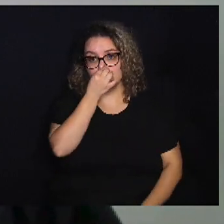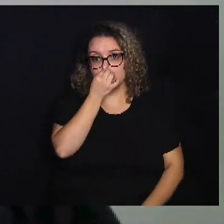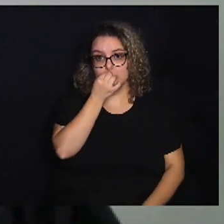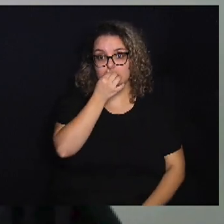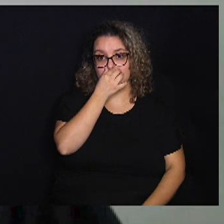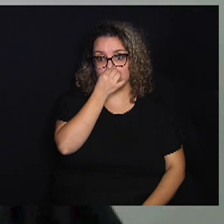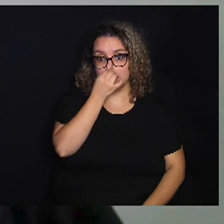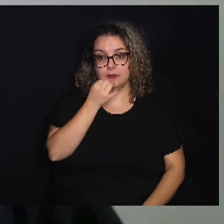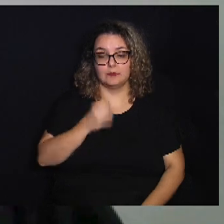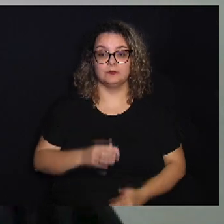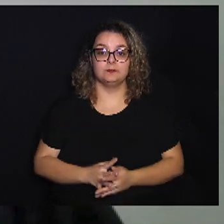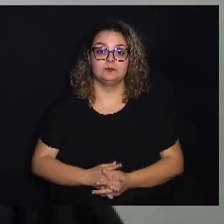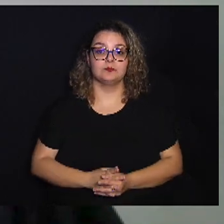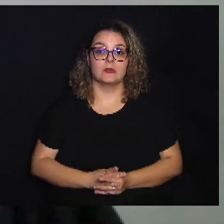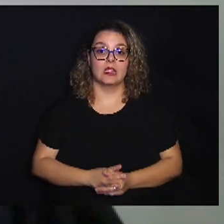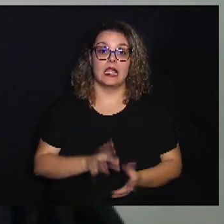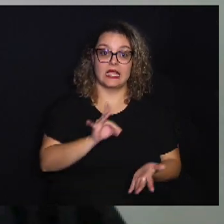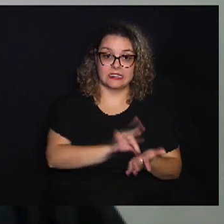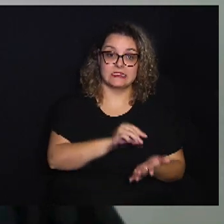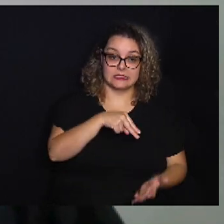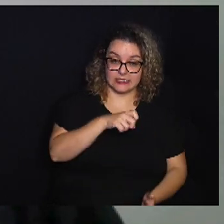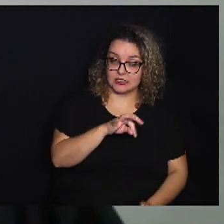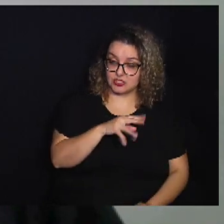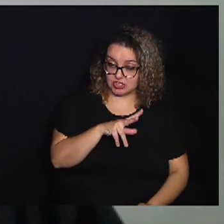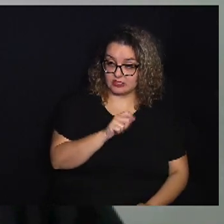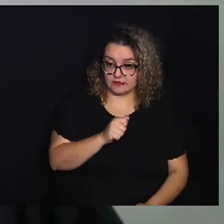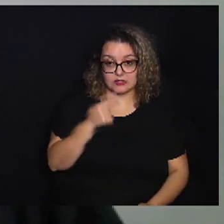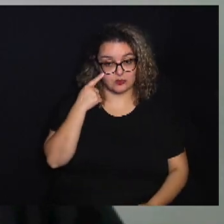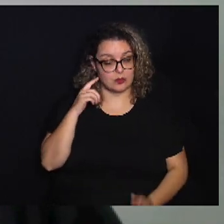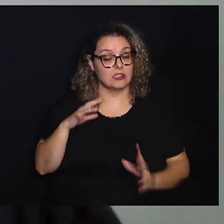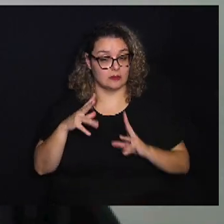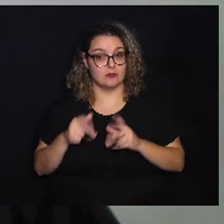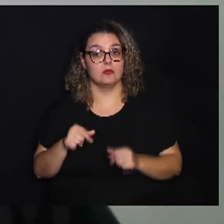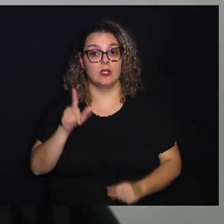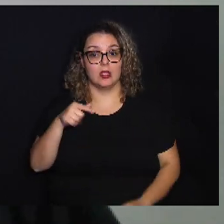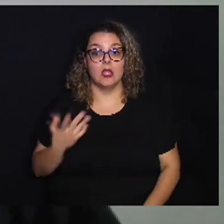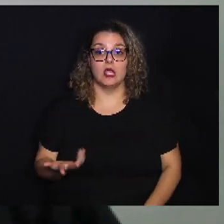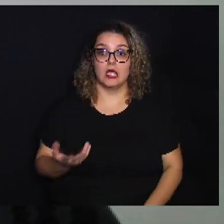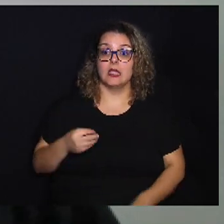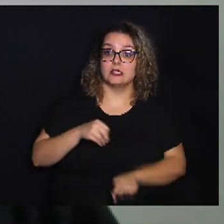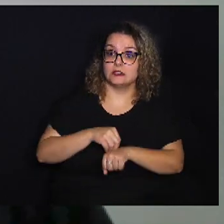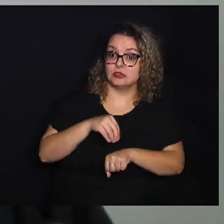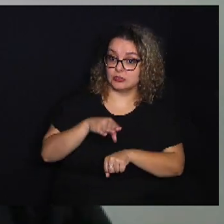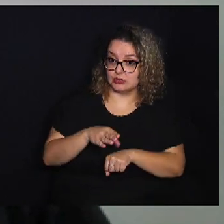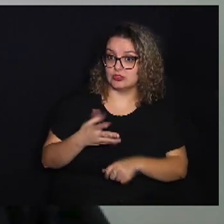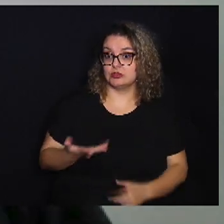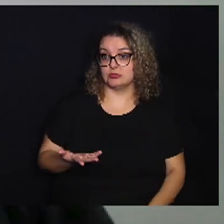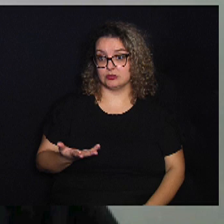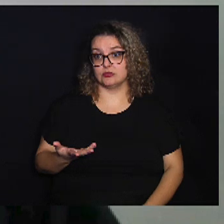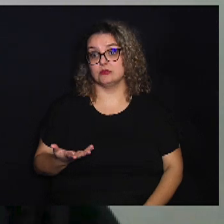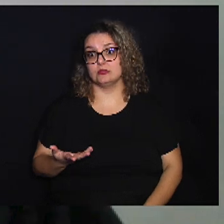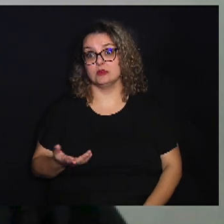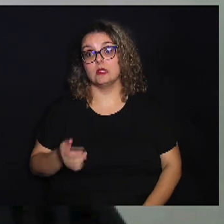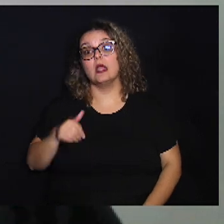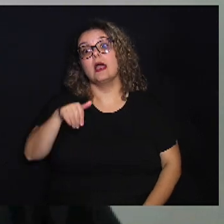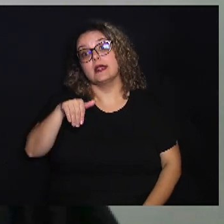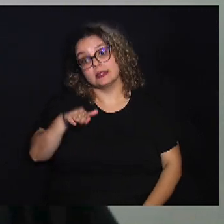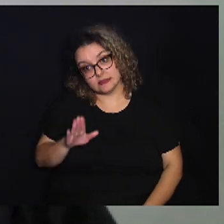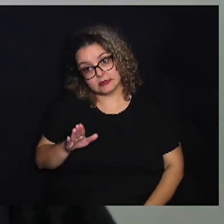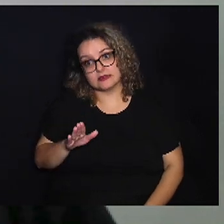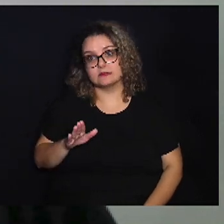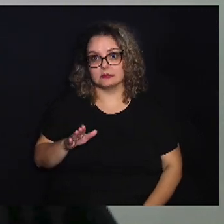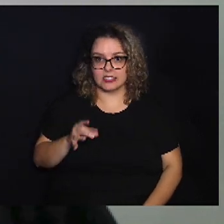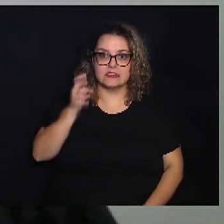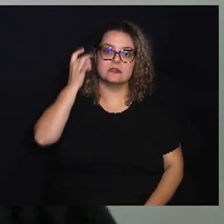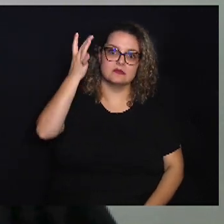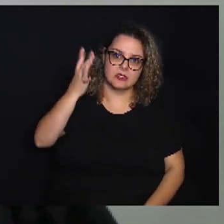As espécies nativas, né, em geral, elas são muito indicadas para... Elas são indicadas, não são as mais indicadas para